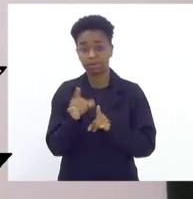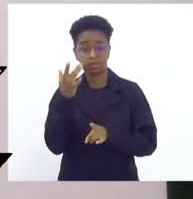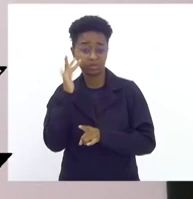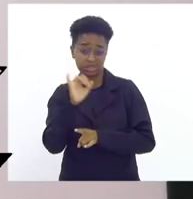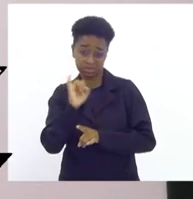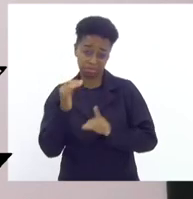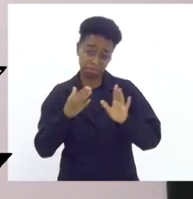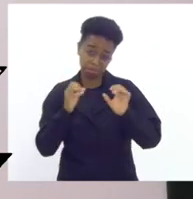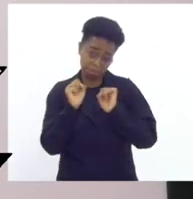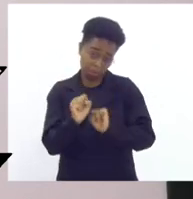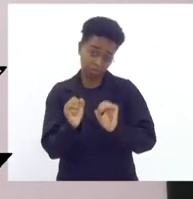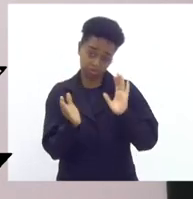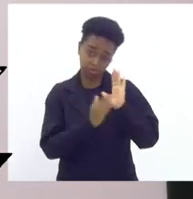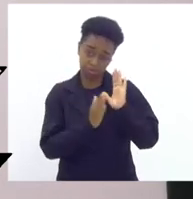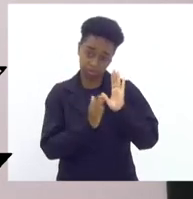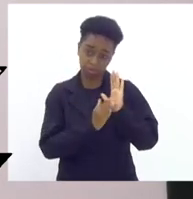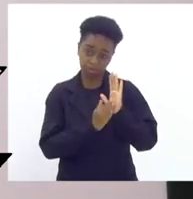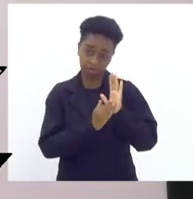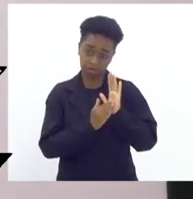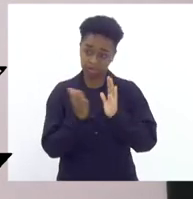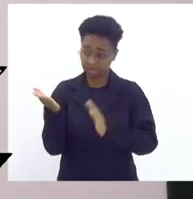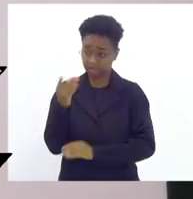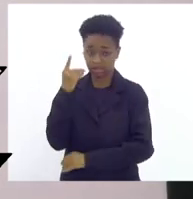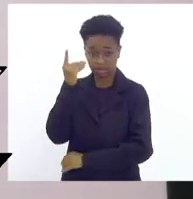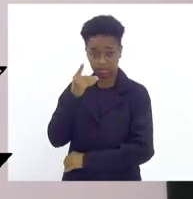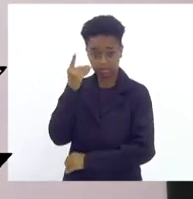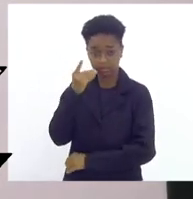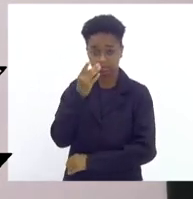fazer na proposta lá deputada